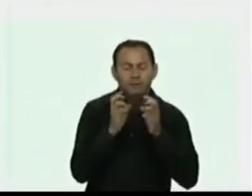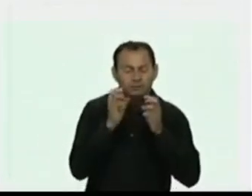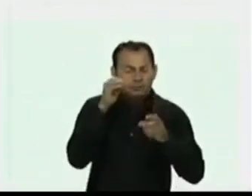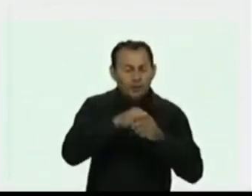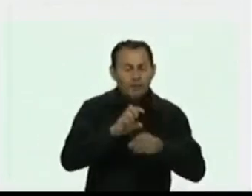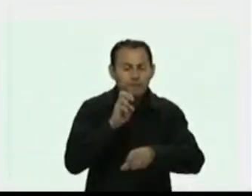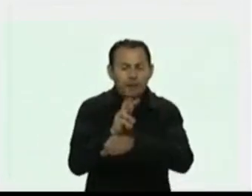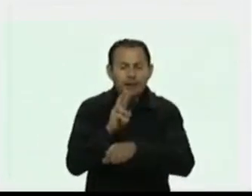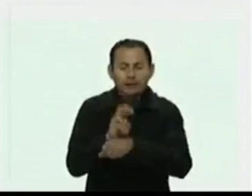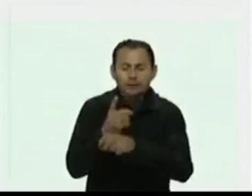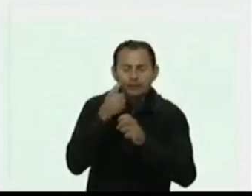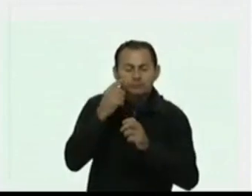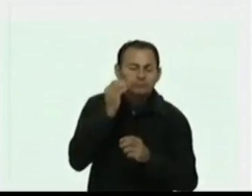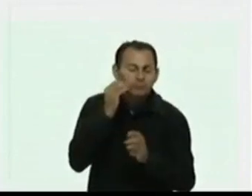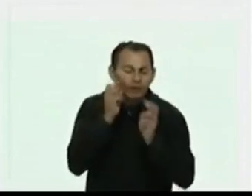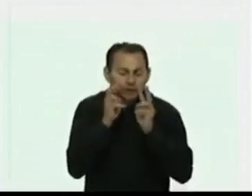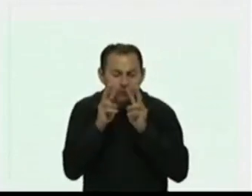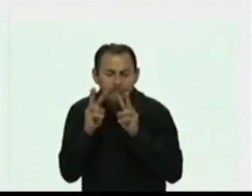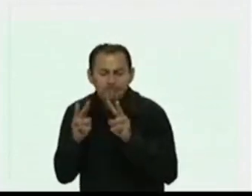onde foi parar